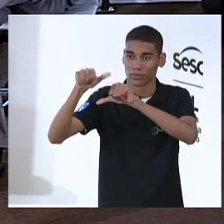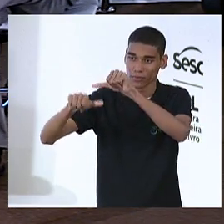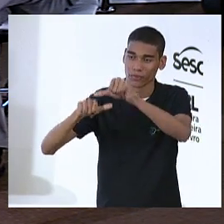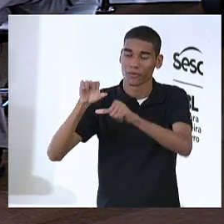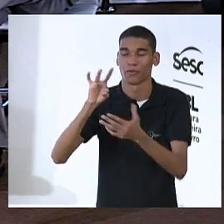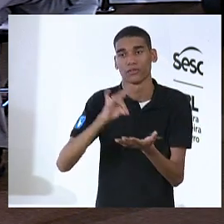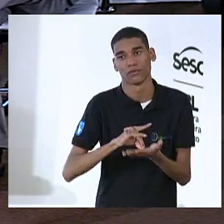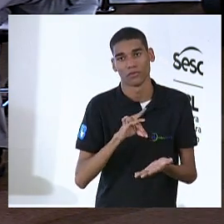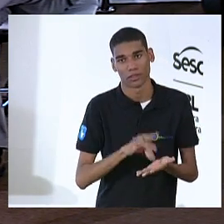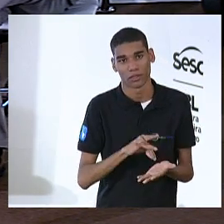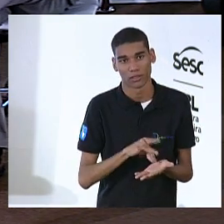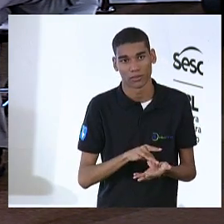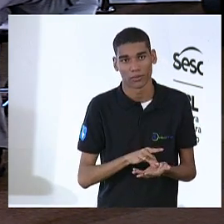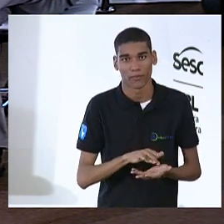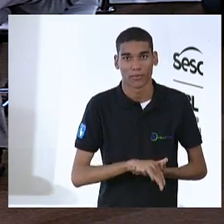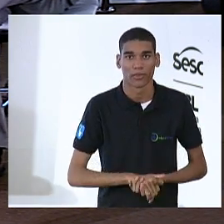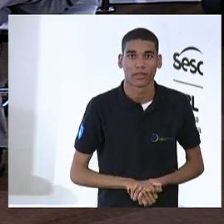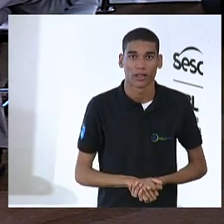certo?